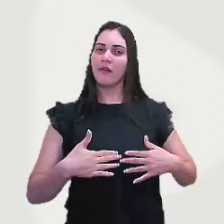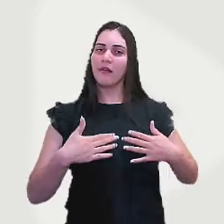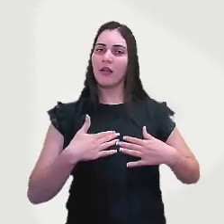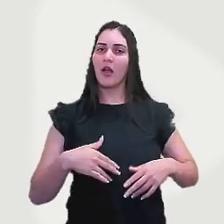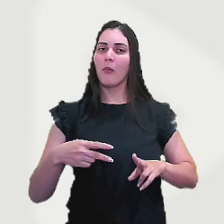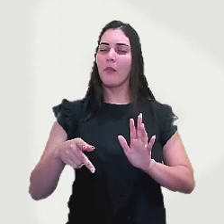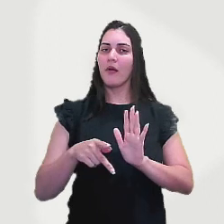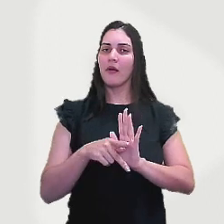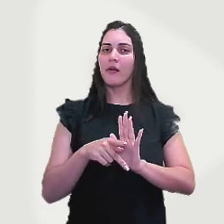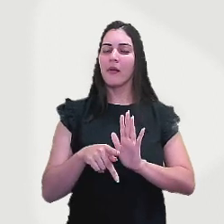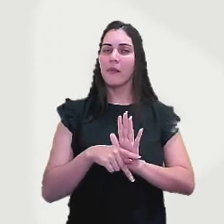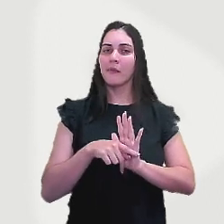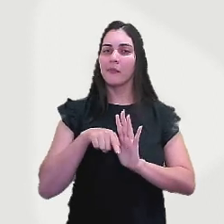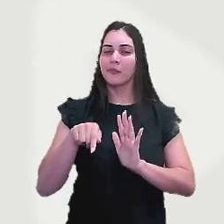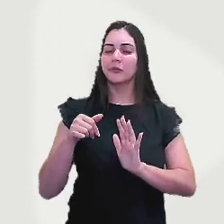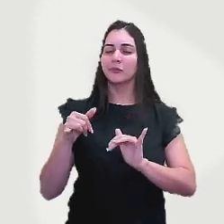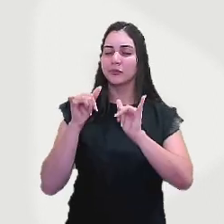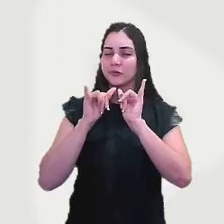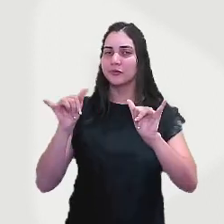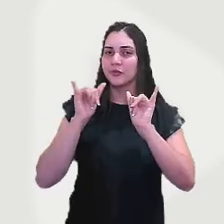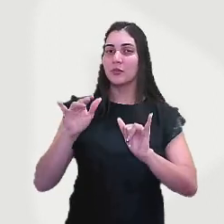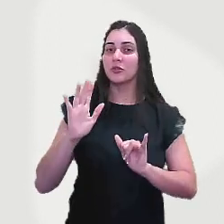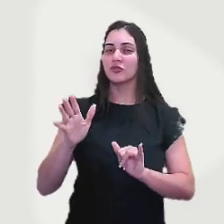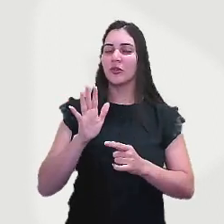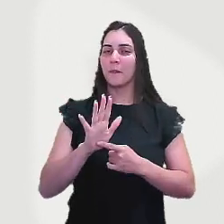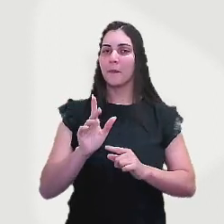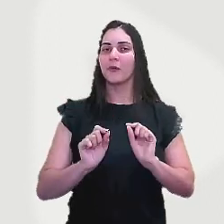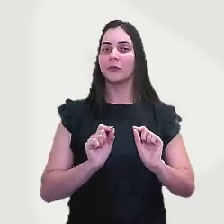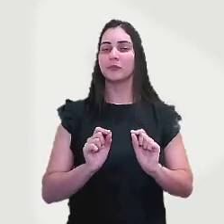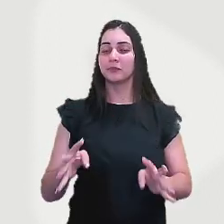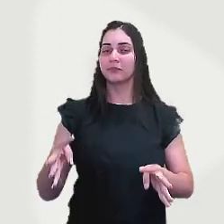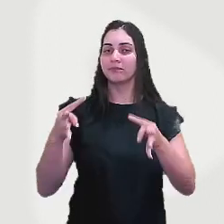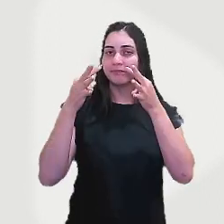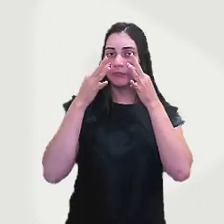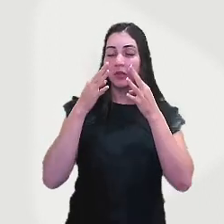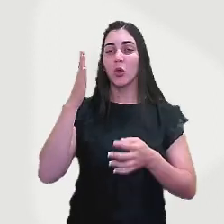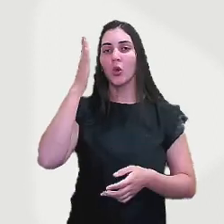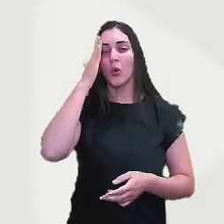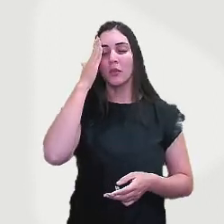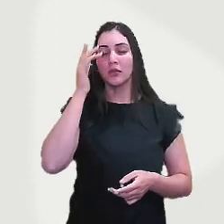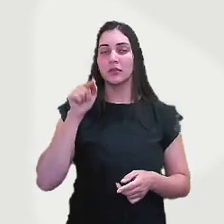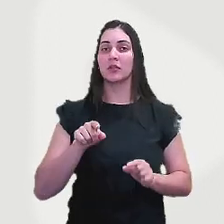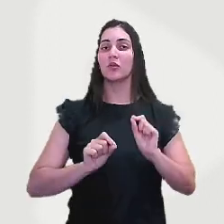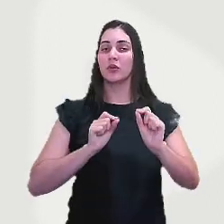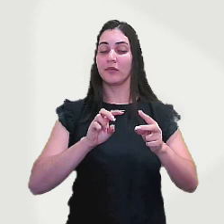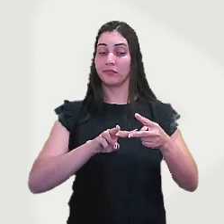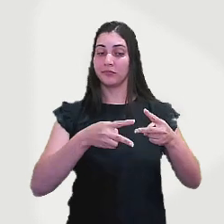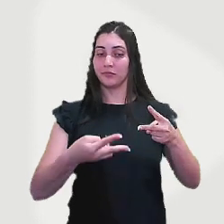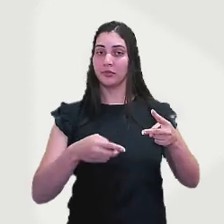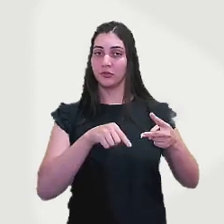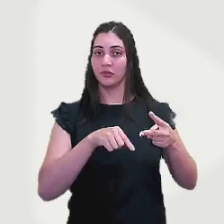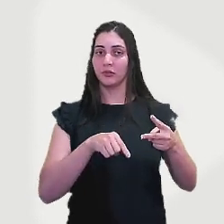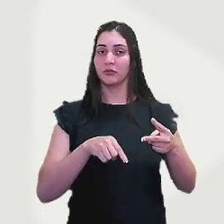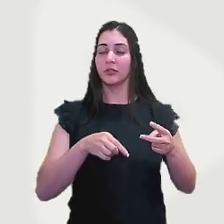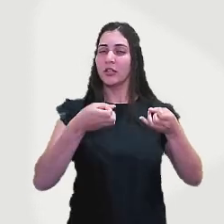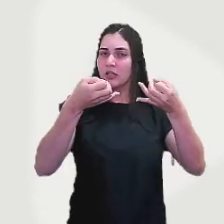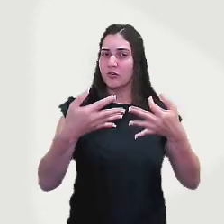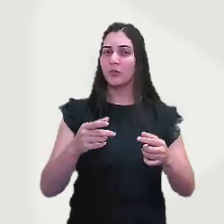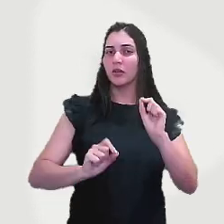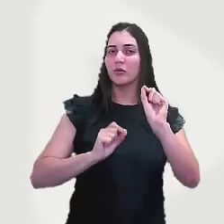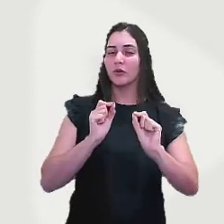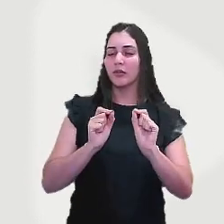própria informação que está aí, gente, já passa isso para a gente. Então preste atenção. Compreender que o transgênico é sinônimo